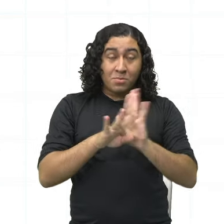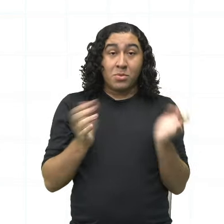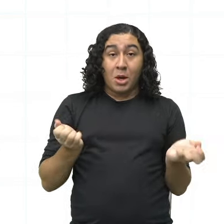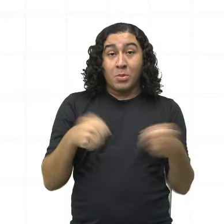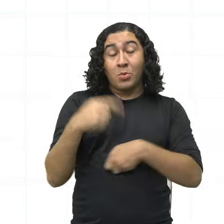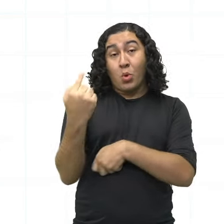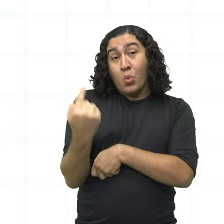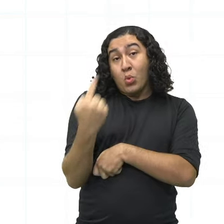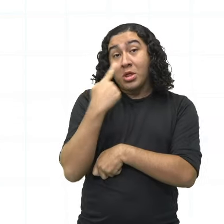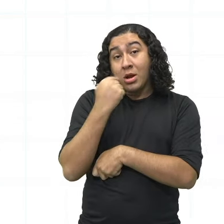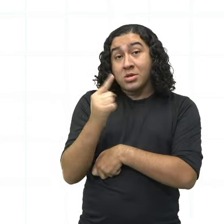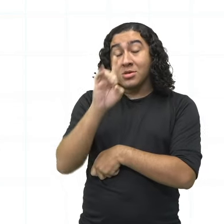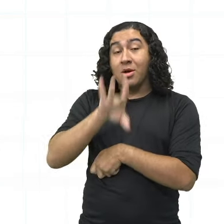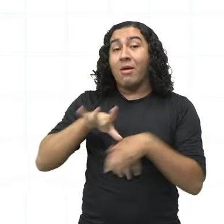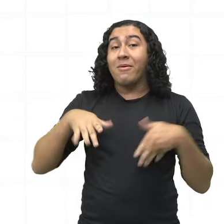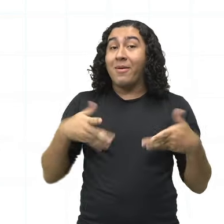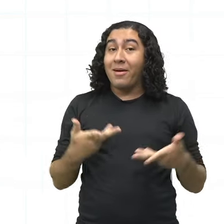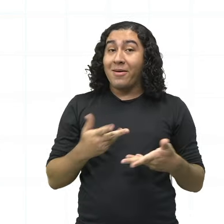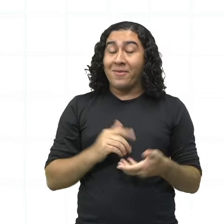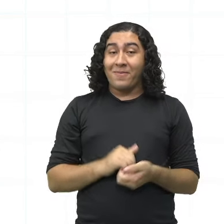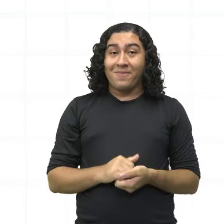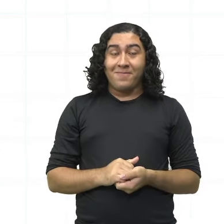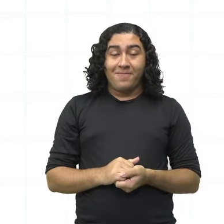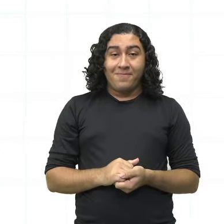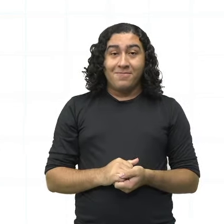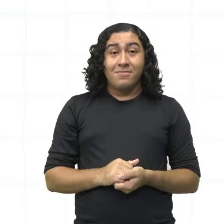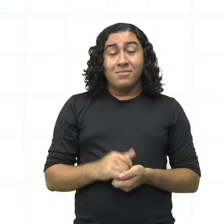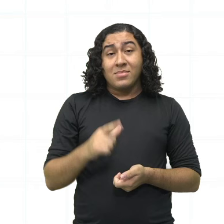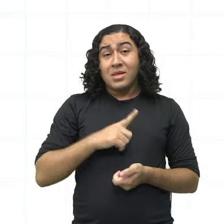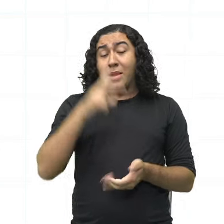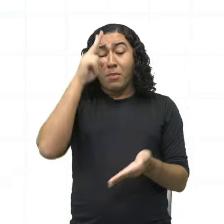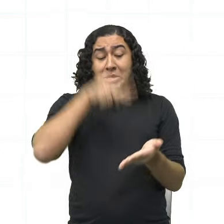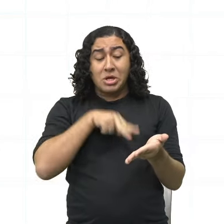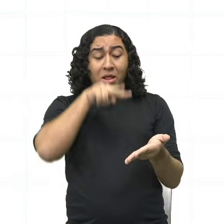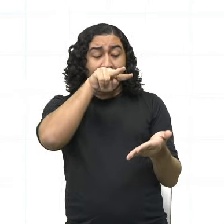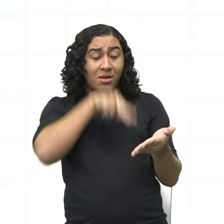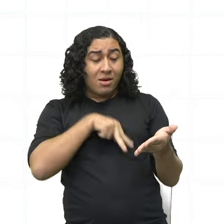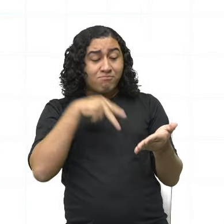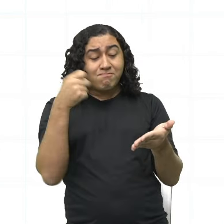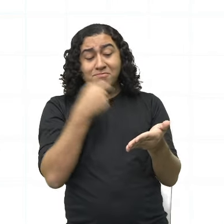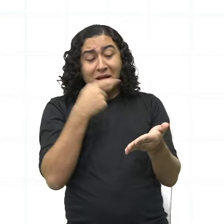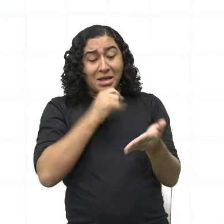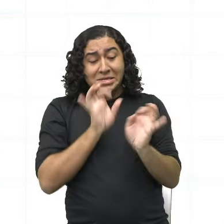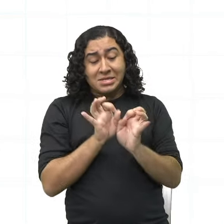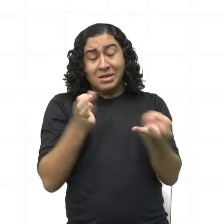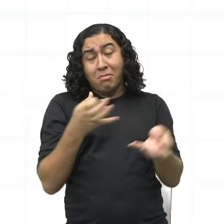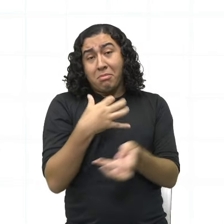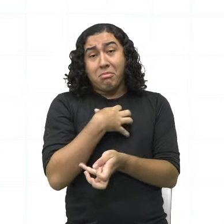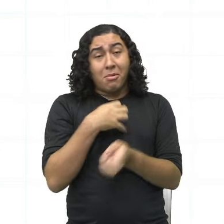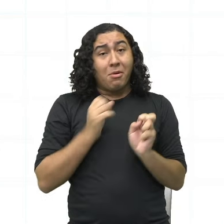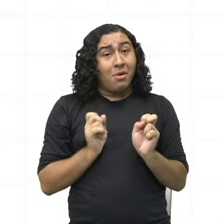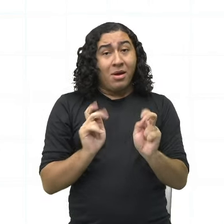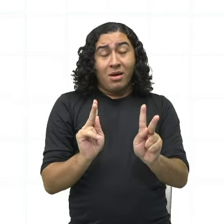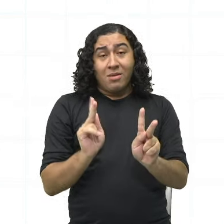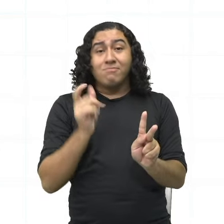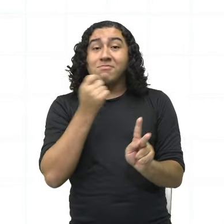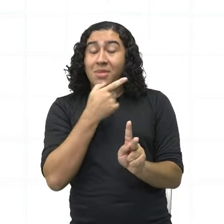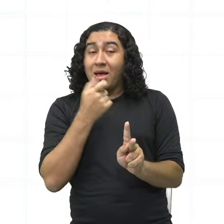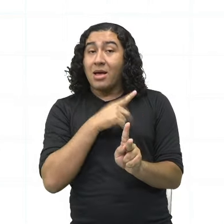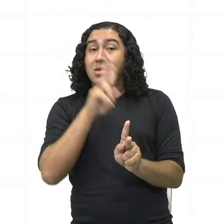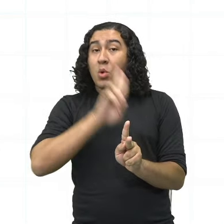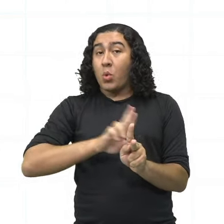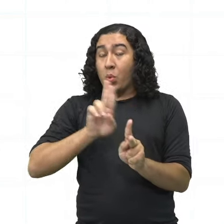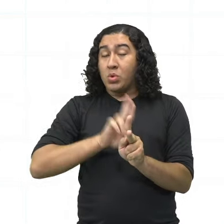única intenção de entreter, né? Uma piada e um texto humorístico que